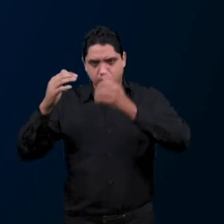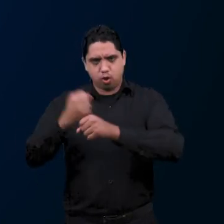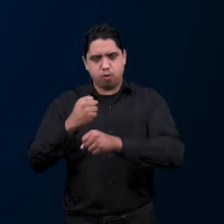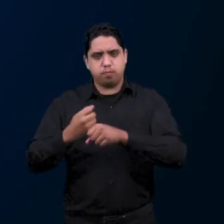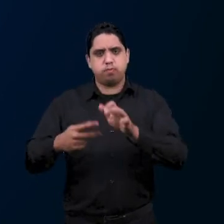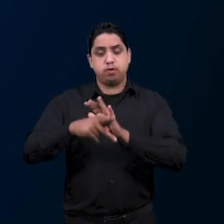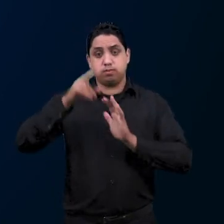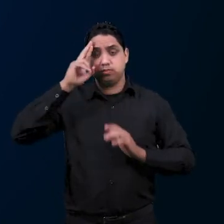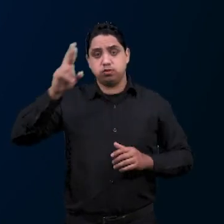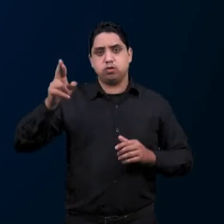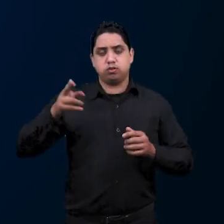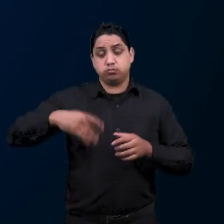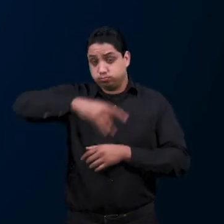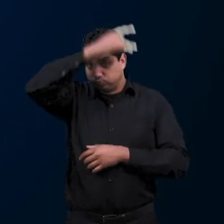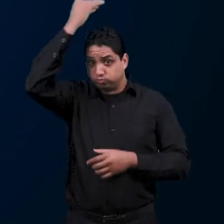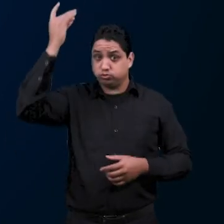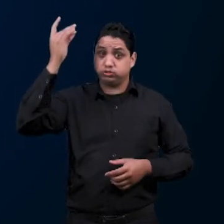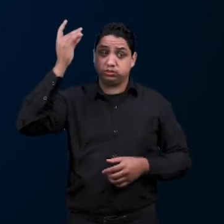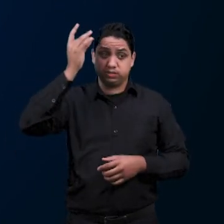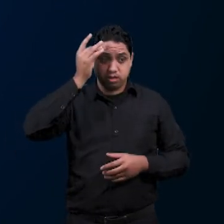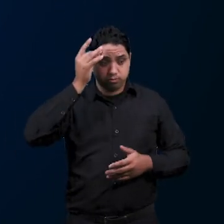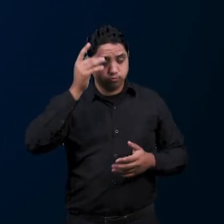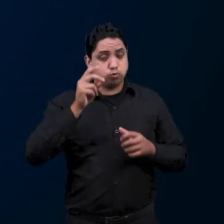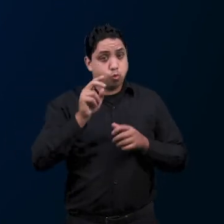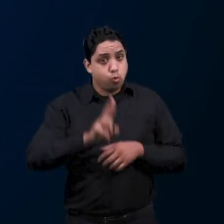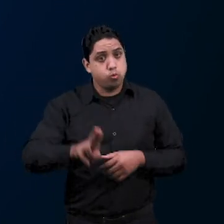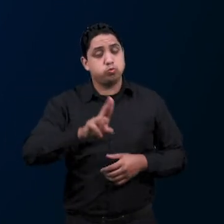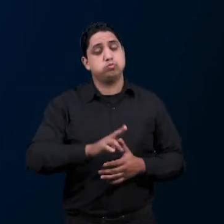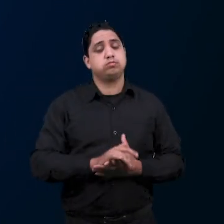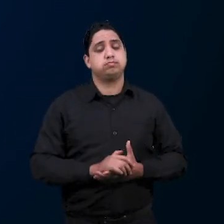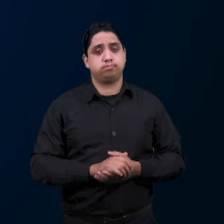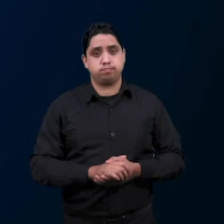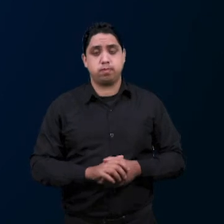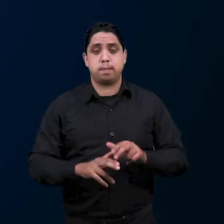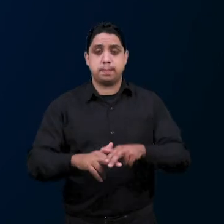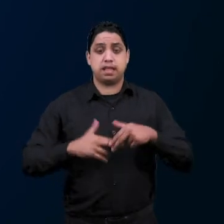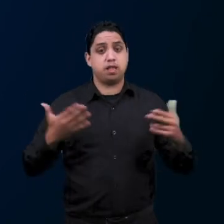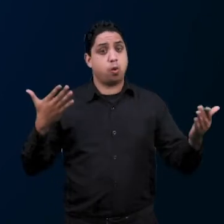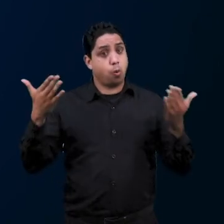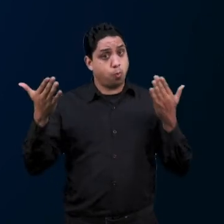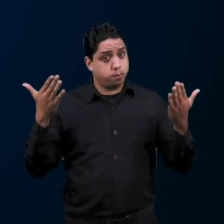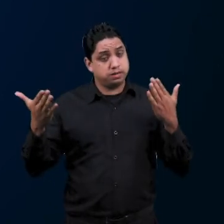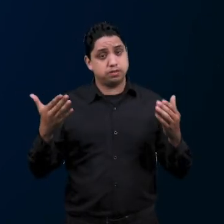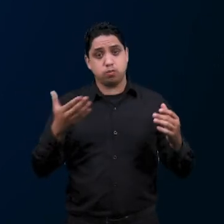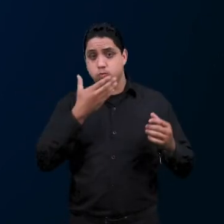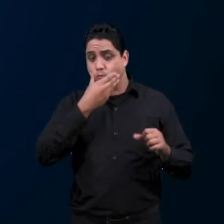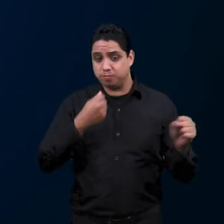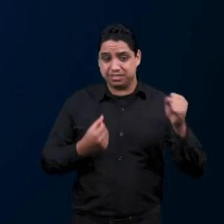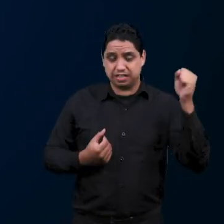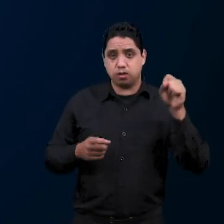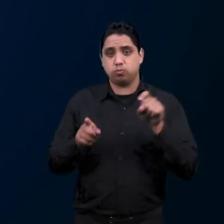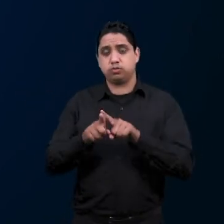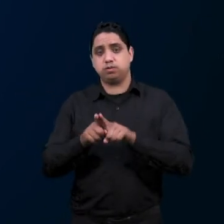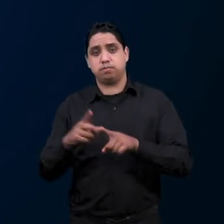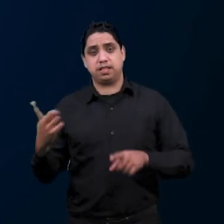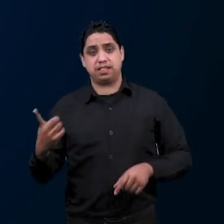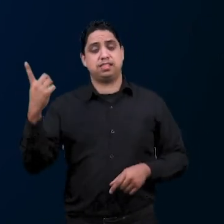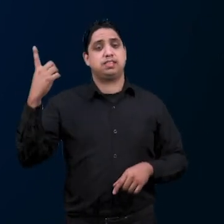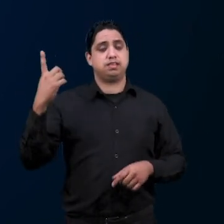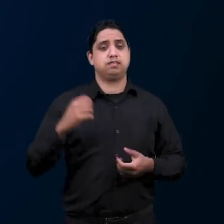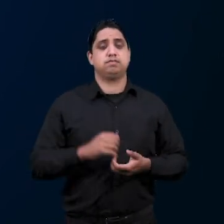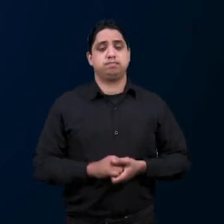Espírito Santo, às direções que o Senhor ele dá. Então, essa comparação de Saul e